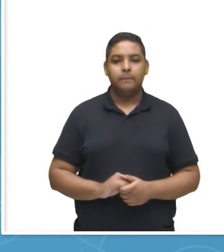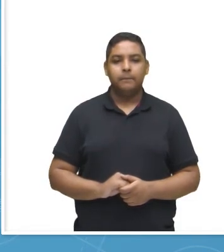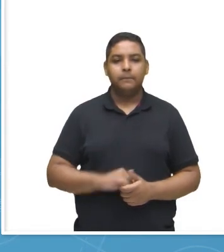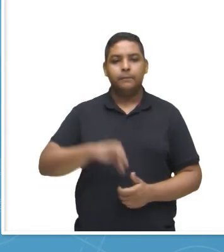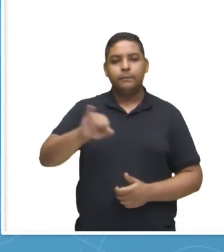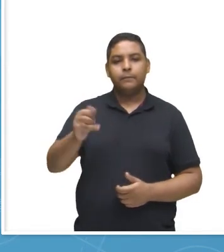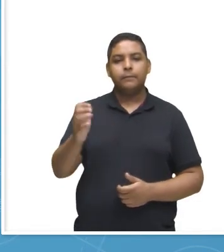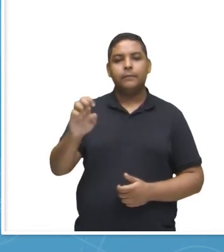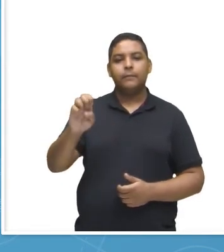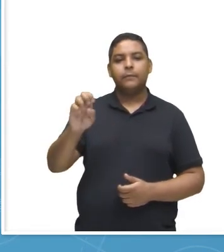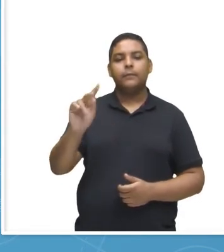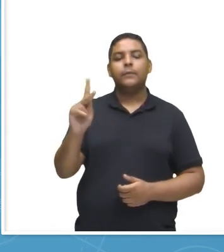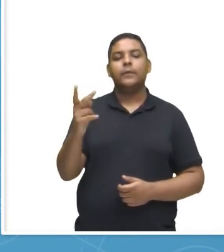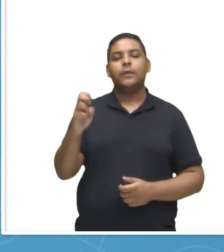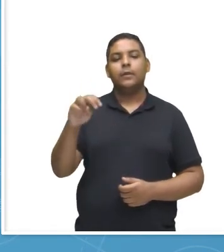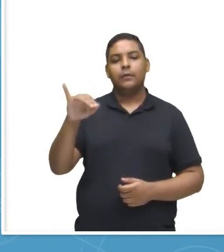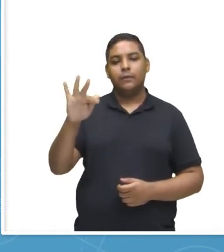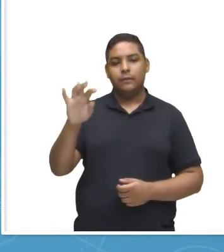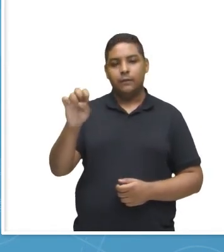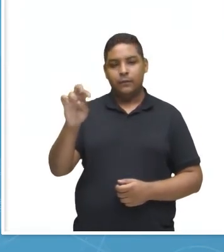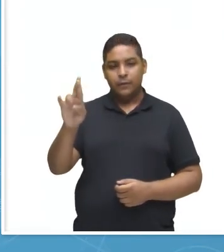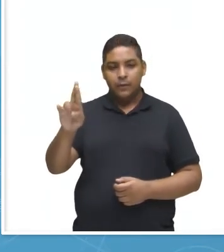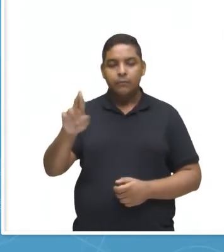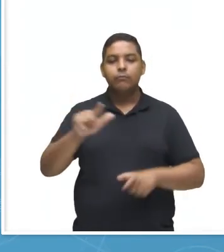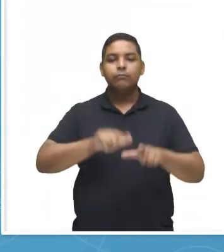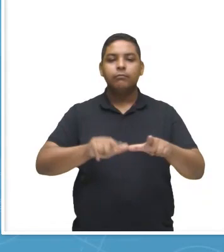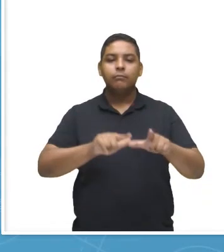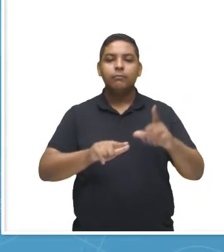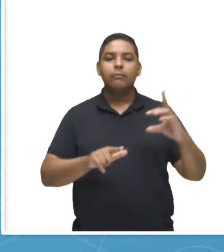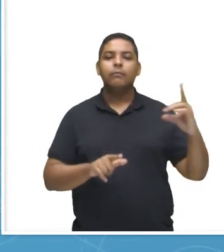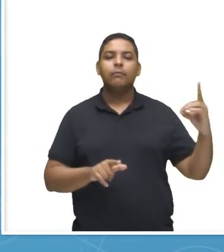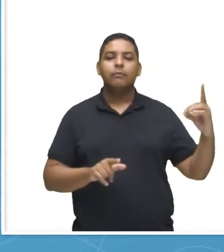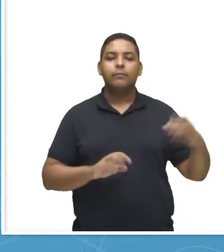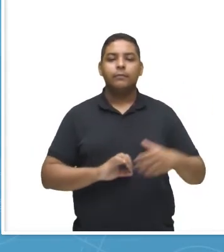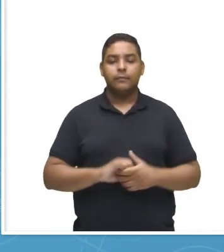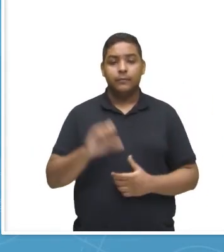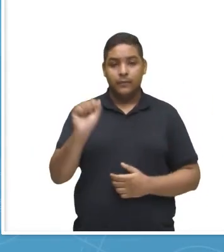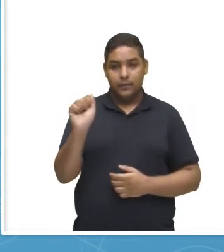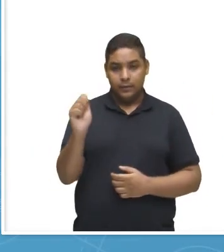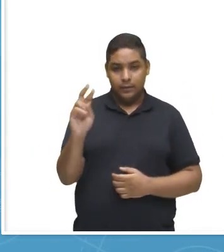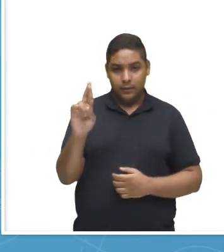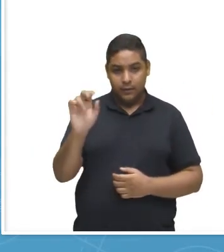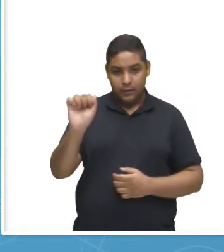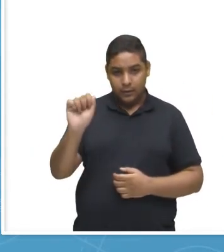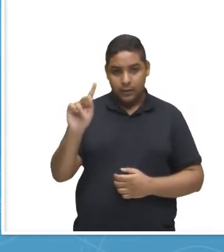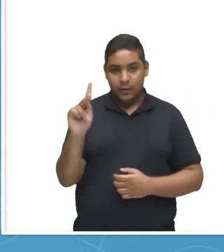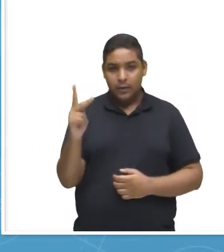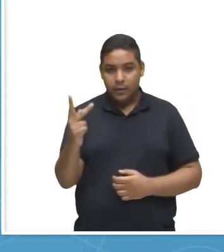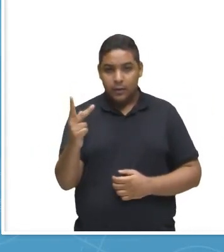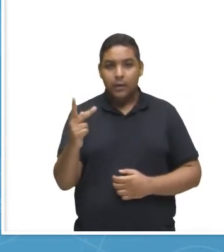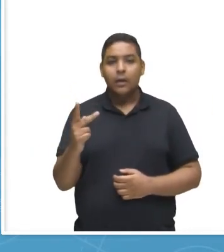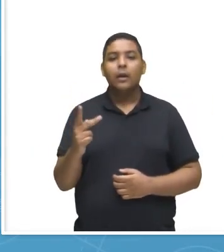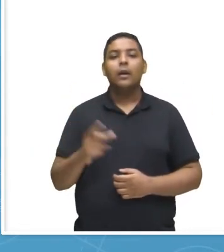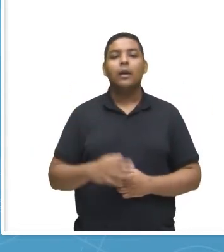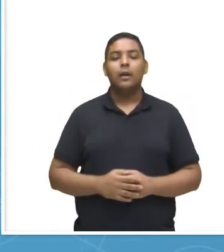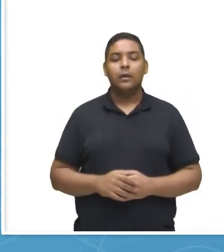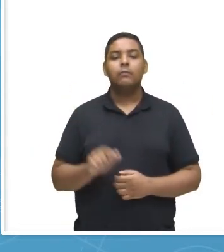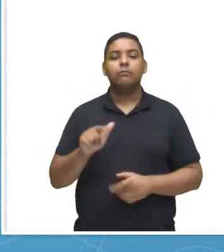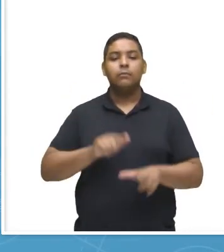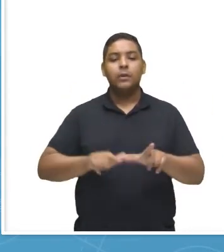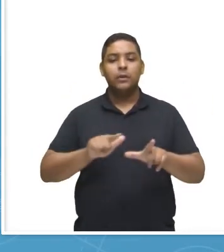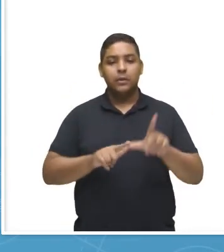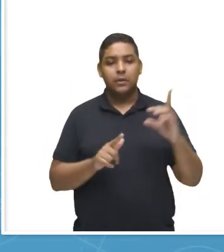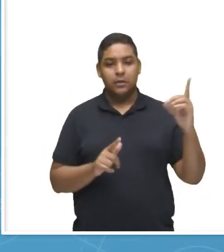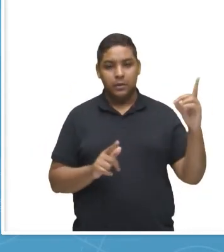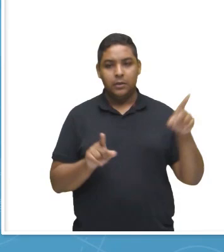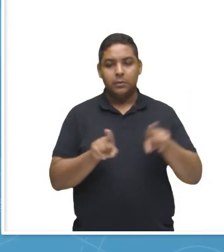Jennifer, letra D. A Sara, da Escola Estadual Arthur Soares Amorim, dizendo que é a letra D